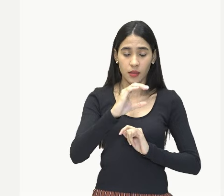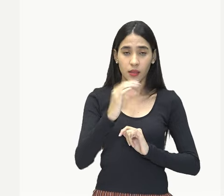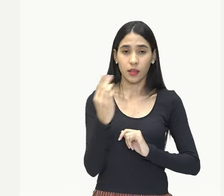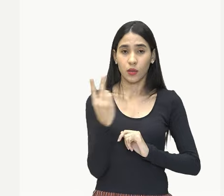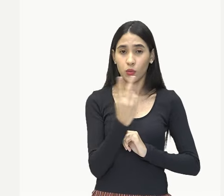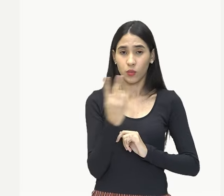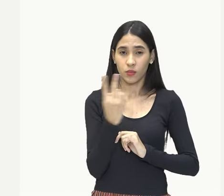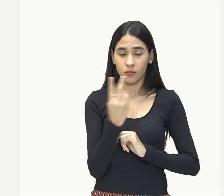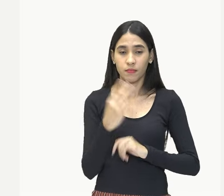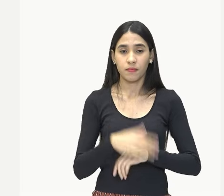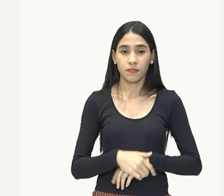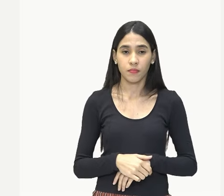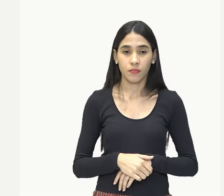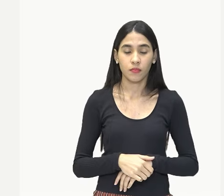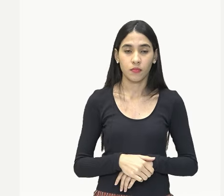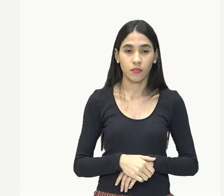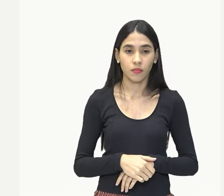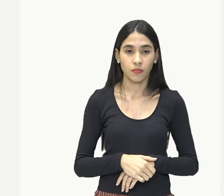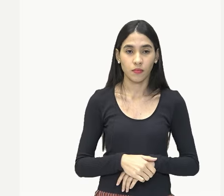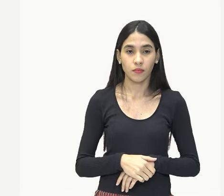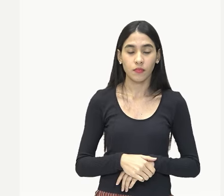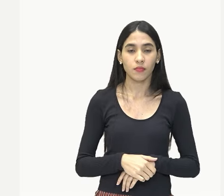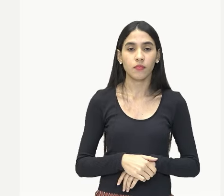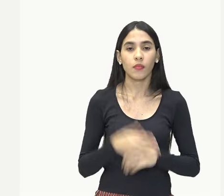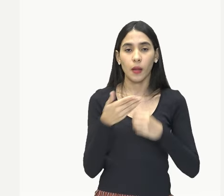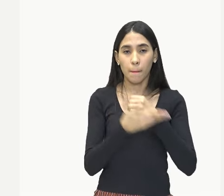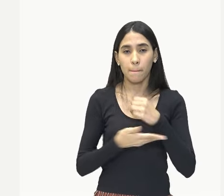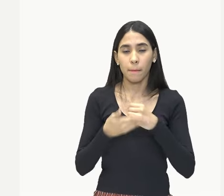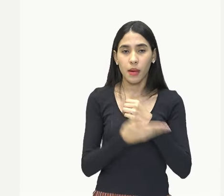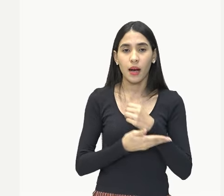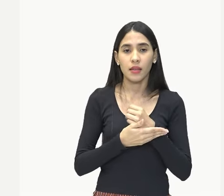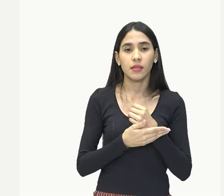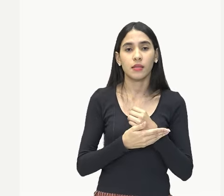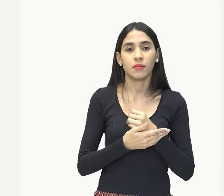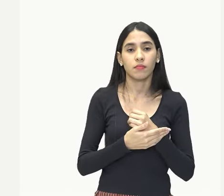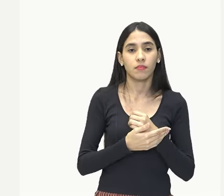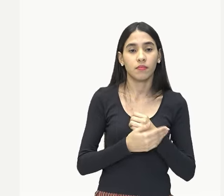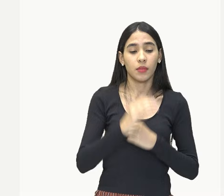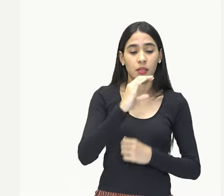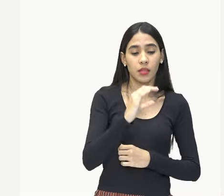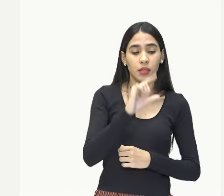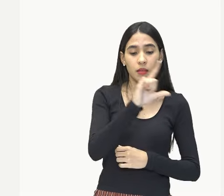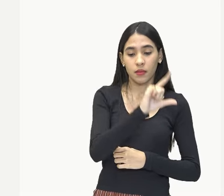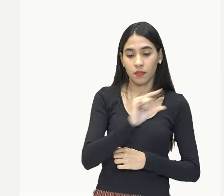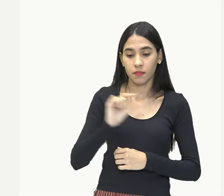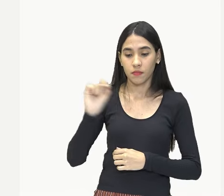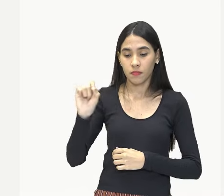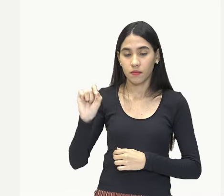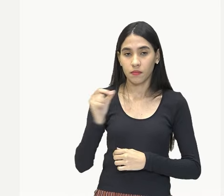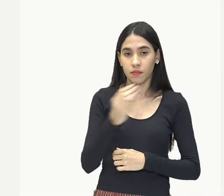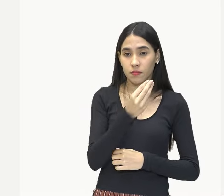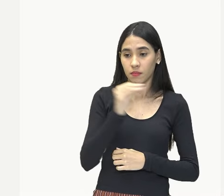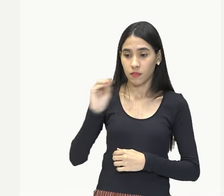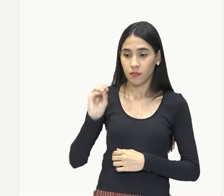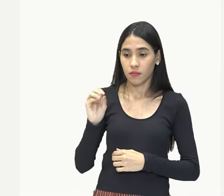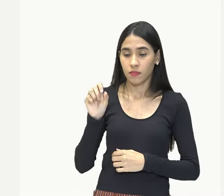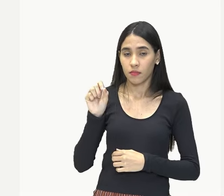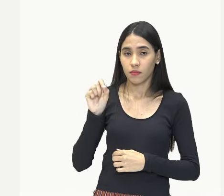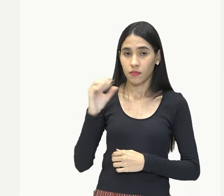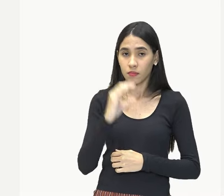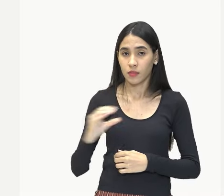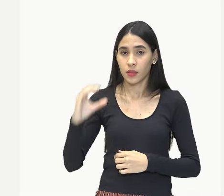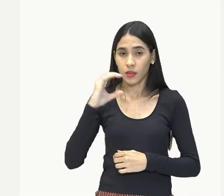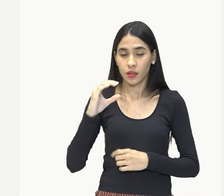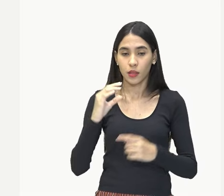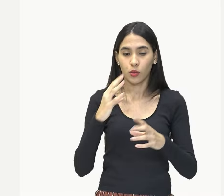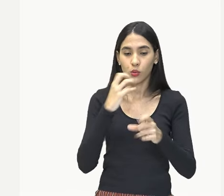apareceu aqui duas vezes. Então, bases iguais nós vamos repetir E vamos fazer o que agora? Nós vamos somar